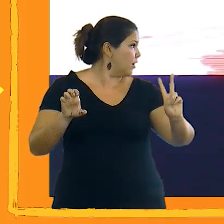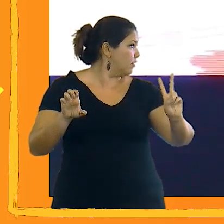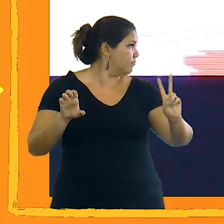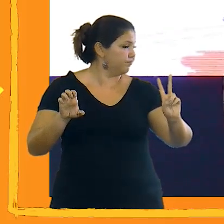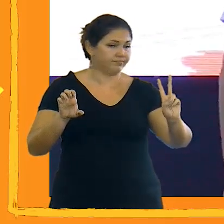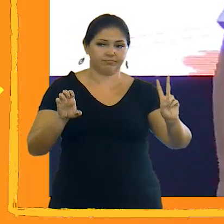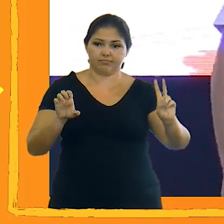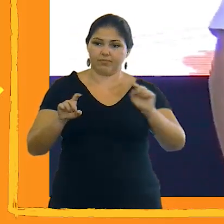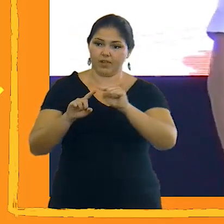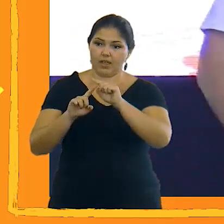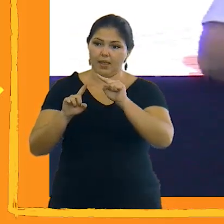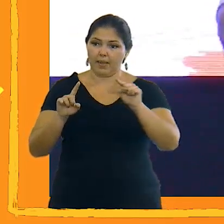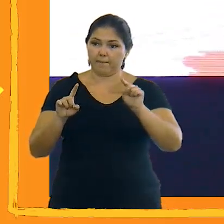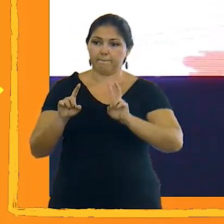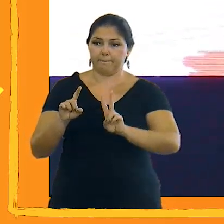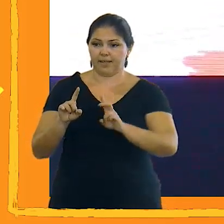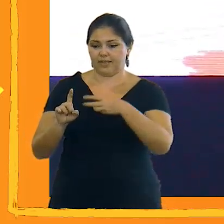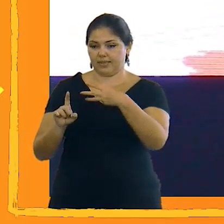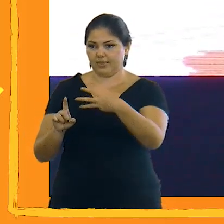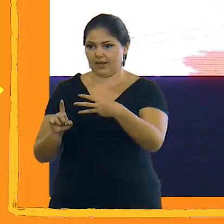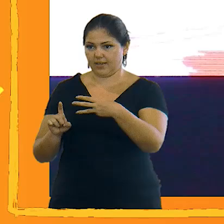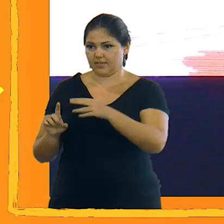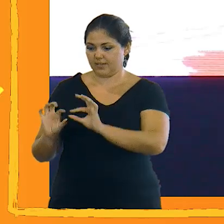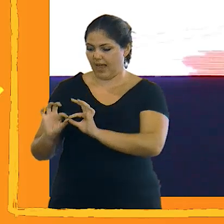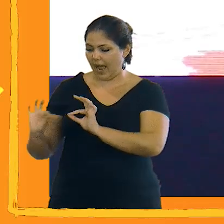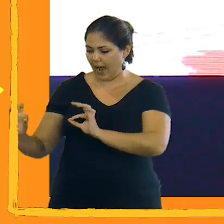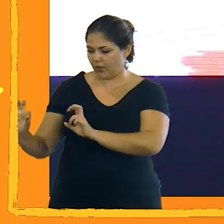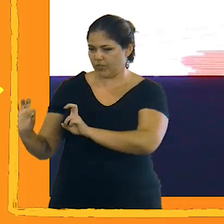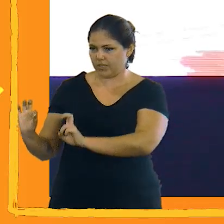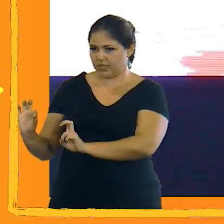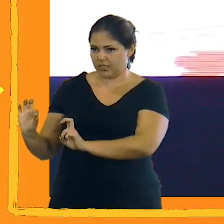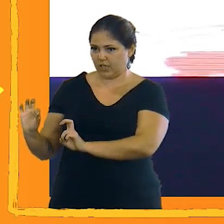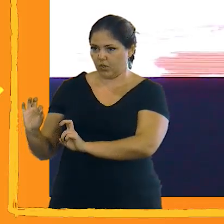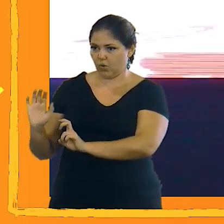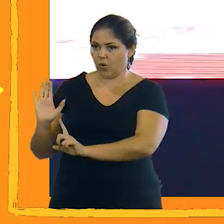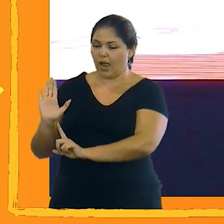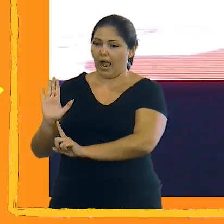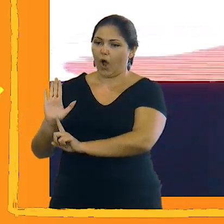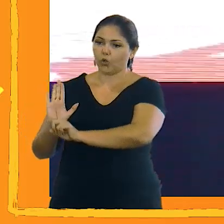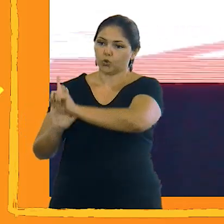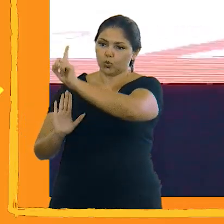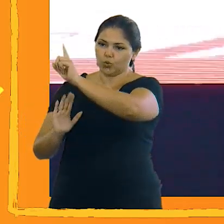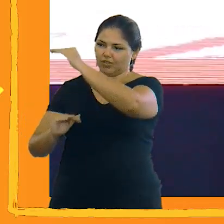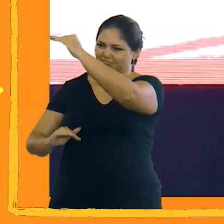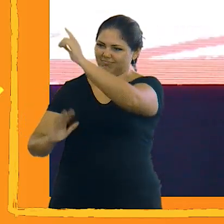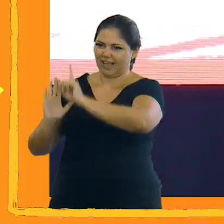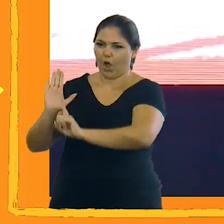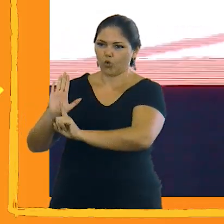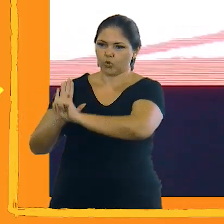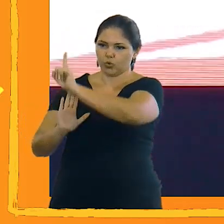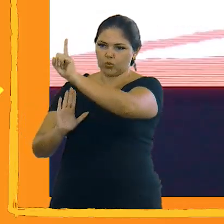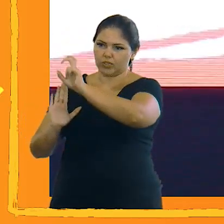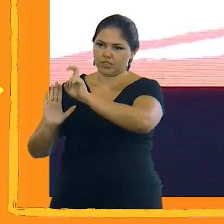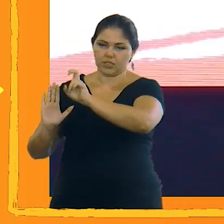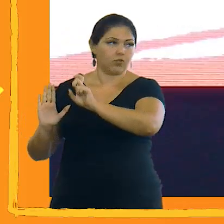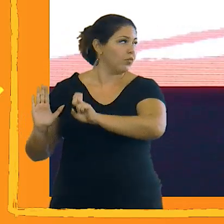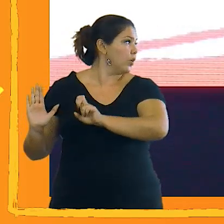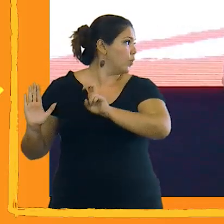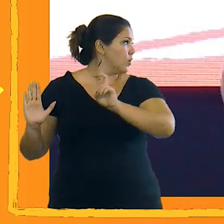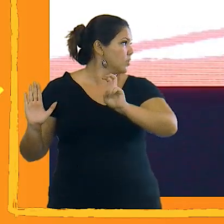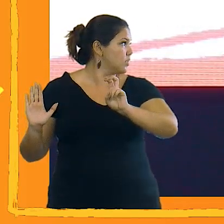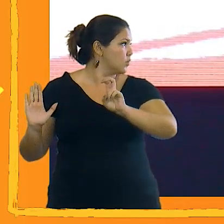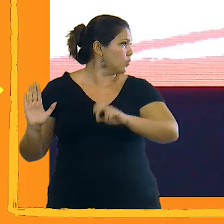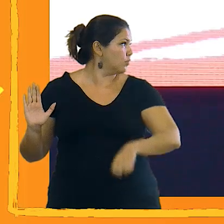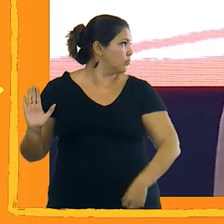3 o raio é 5 m e a altura de 1,5 Então você vai ter aqui ó 3